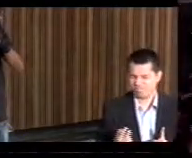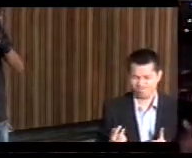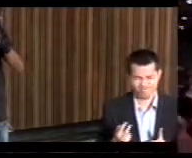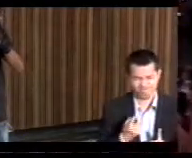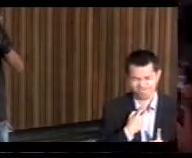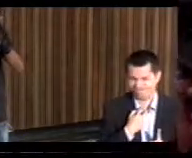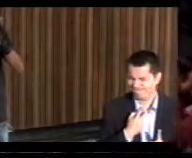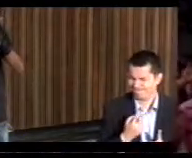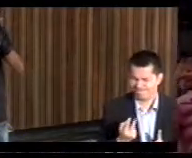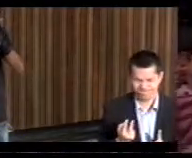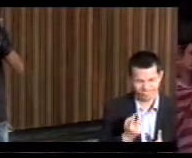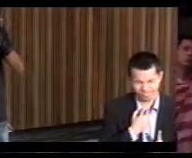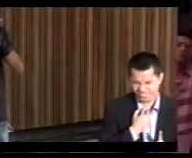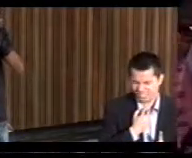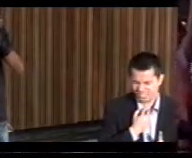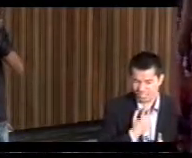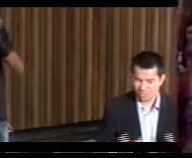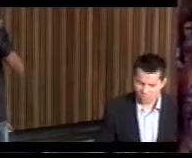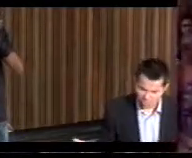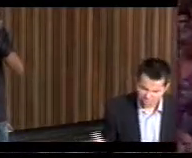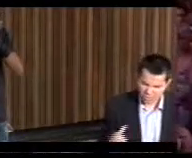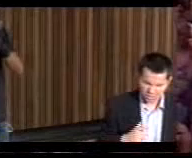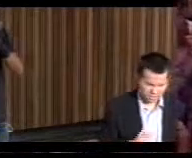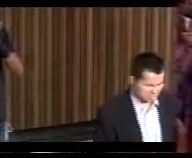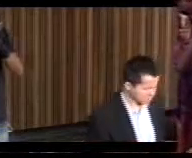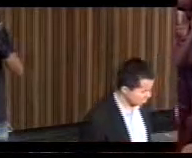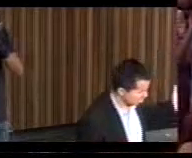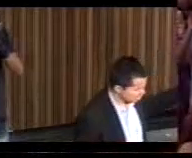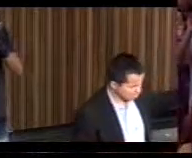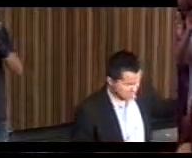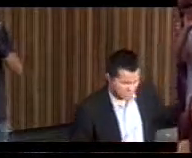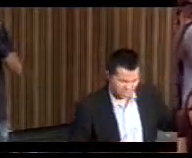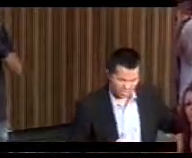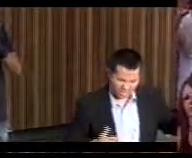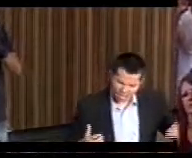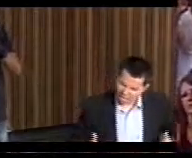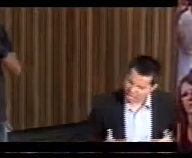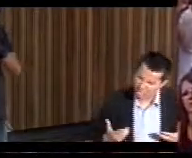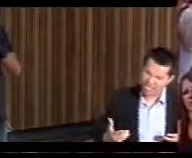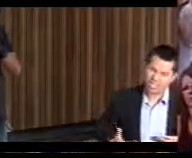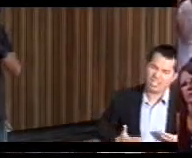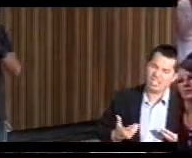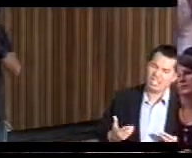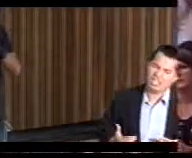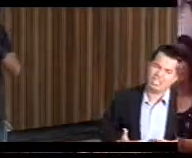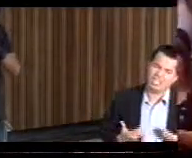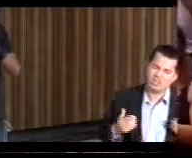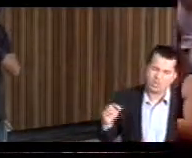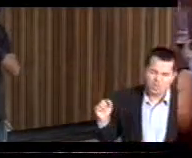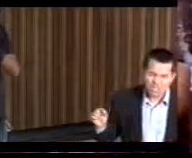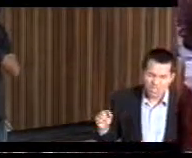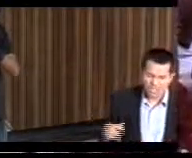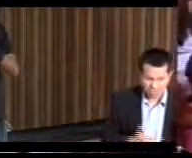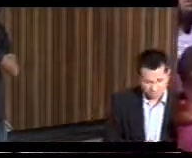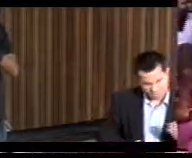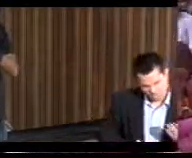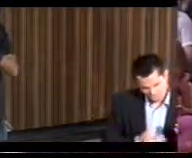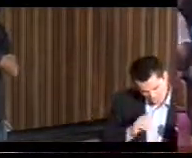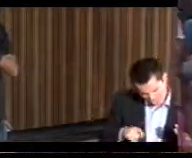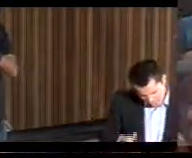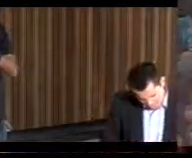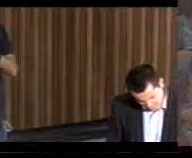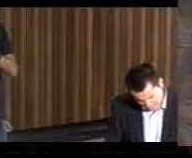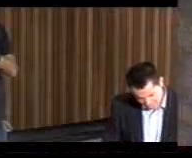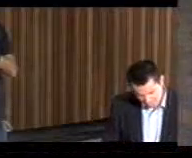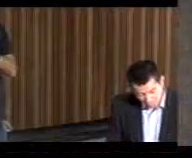aqui na frente e a gente se alegrou, uma criancinha que é fruto de oração,